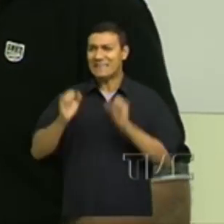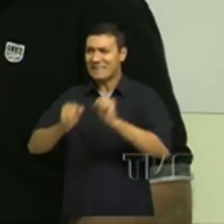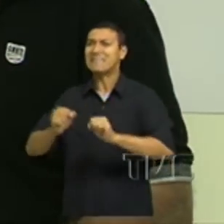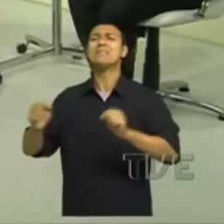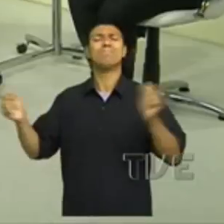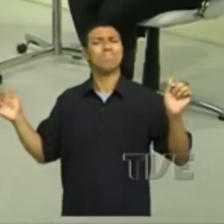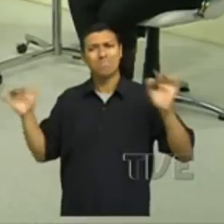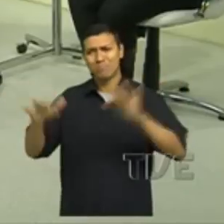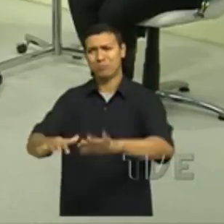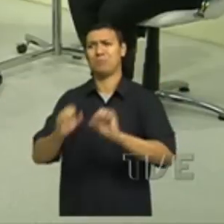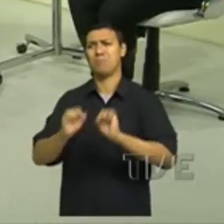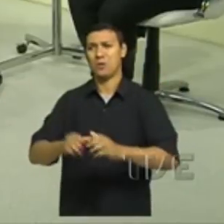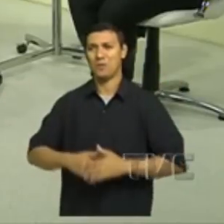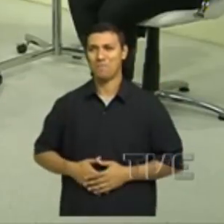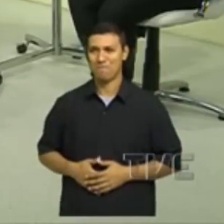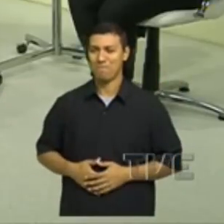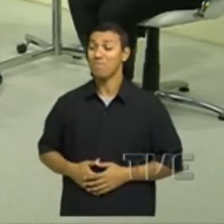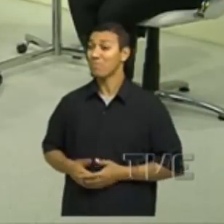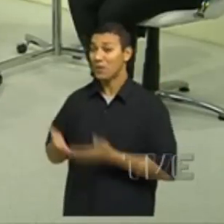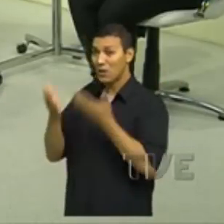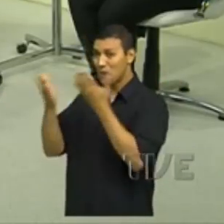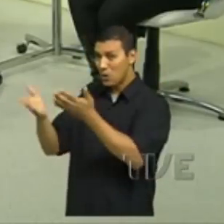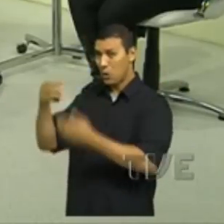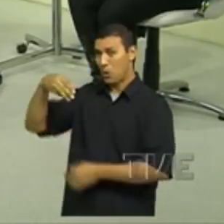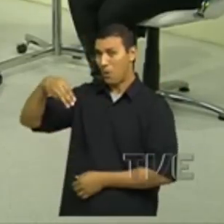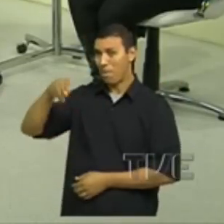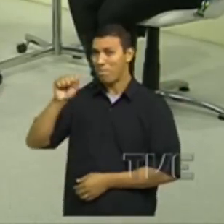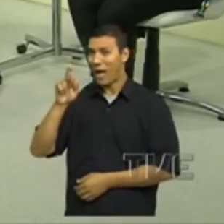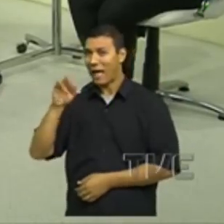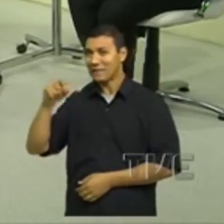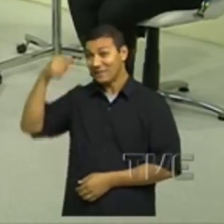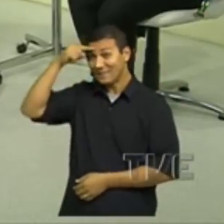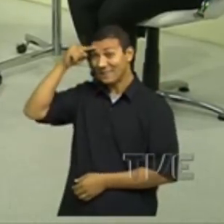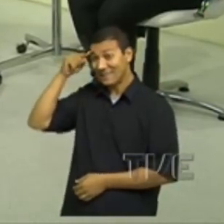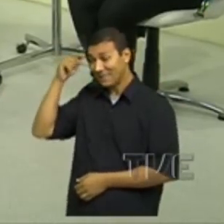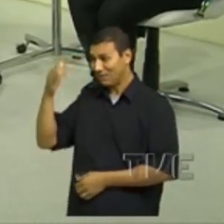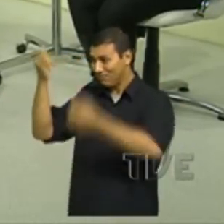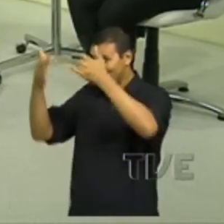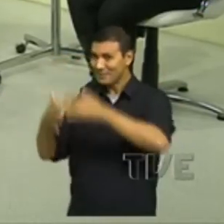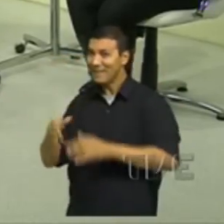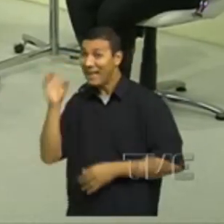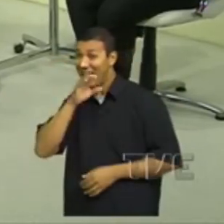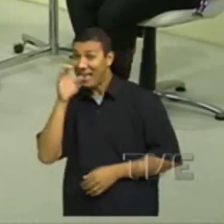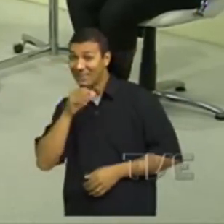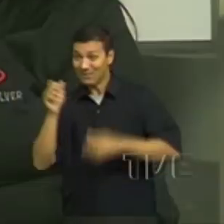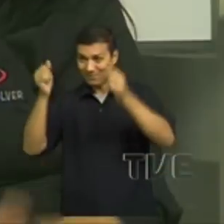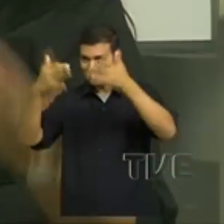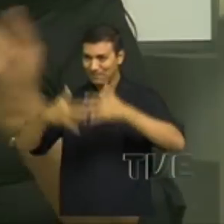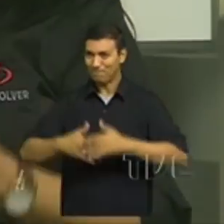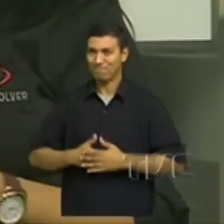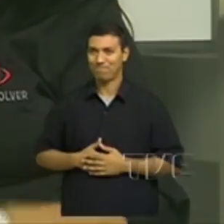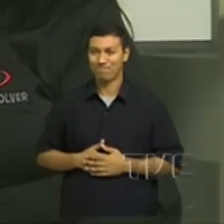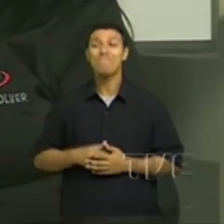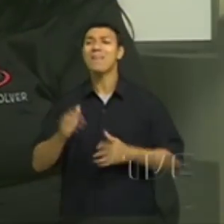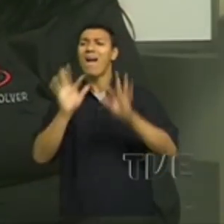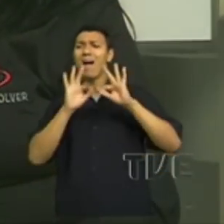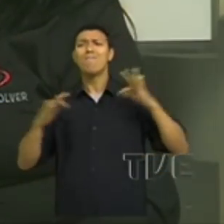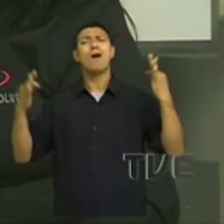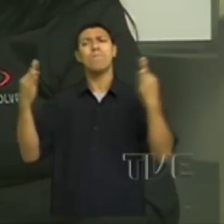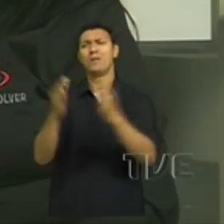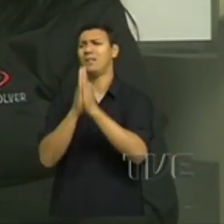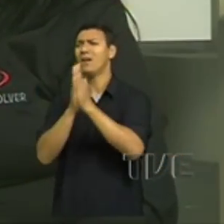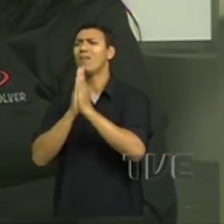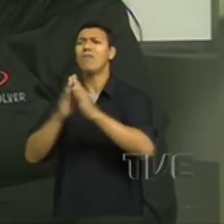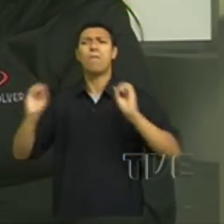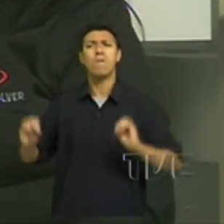Tá certo, tá dado o recado. Márcia, por favor, teu convite nesse minuto final. Então, família, vem para o Festival de